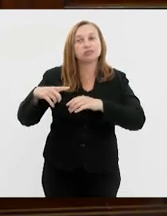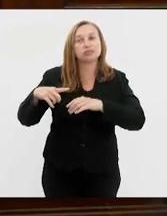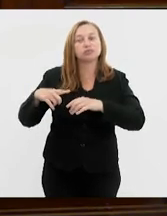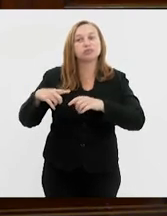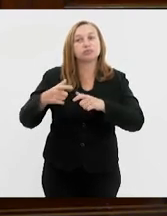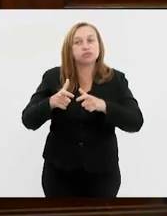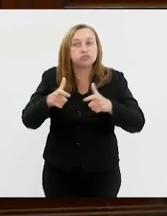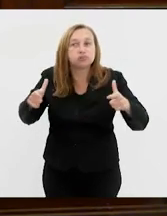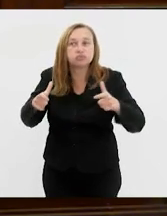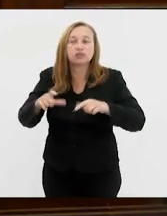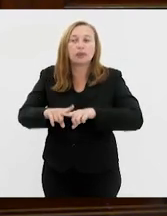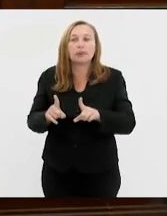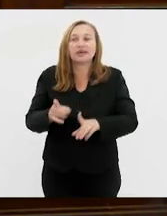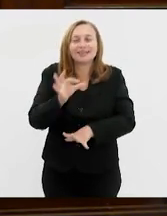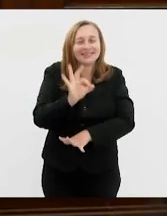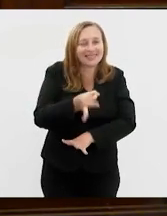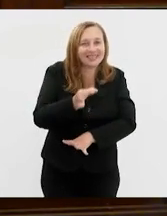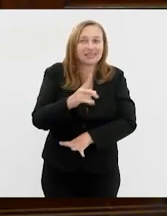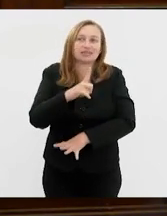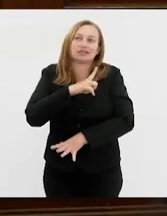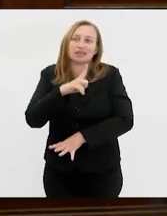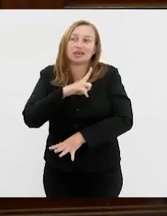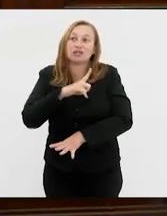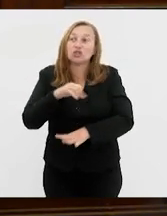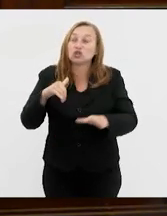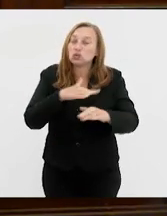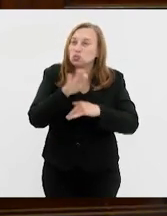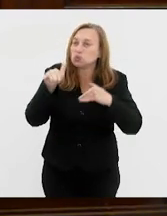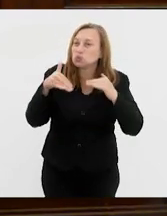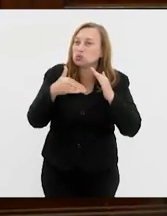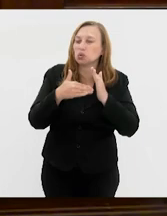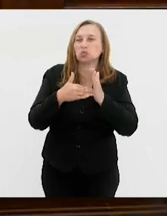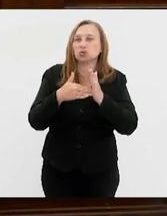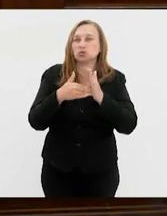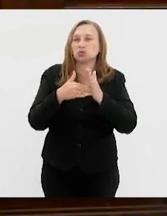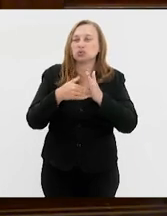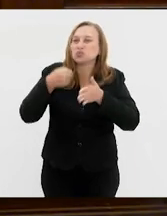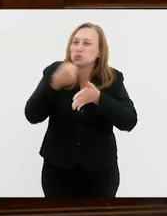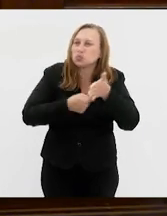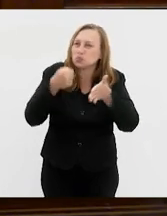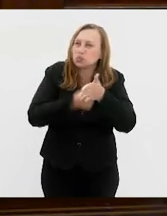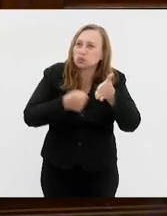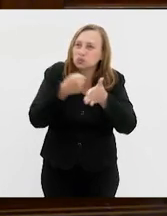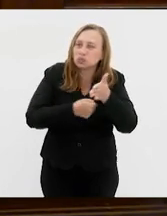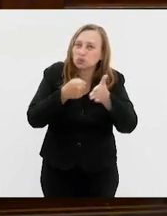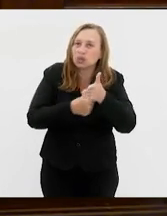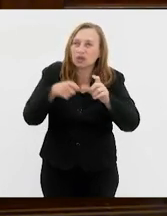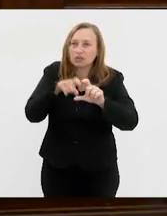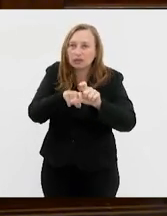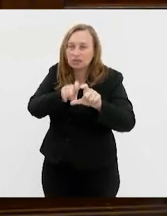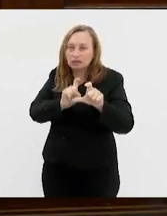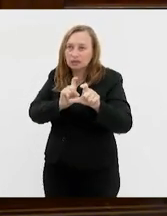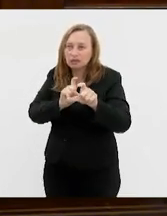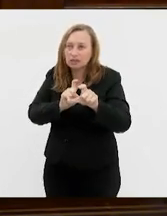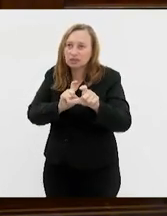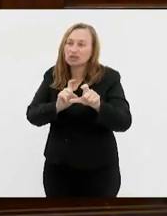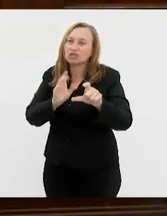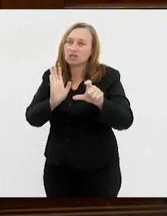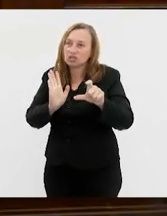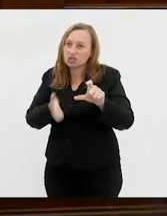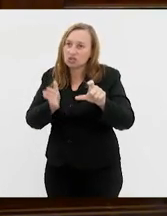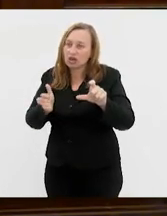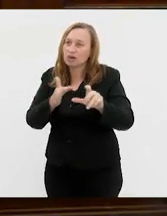mas eu tenho a certeza de todos aqueles que lutaram pela emancipação, que já não estão mais com a gente,